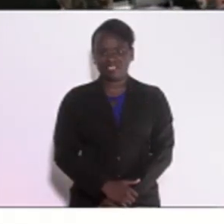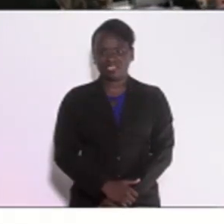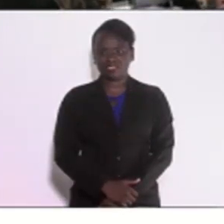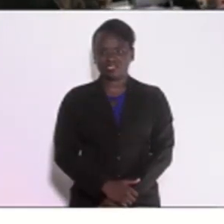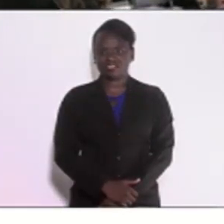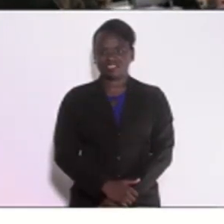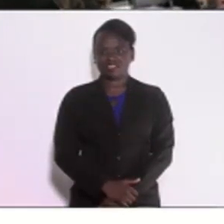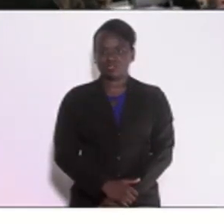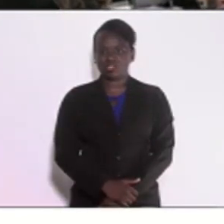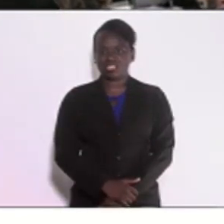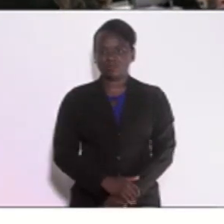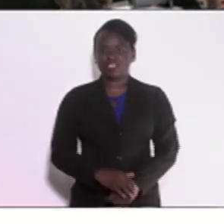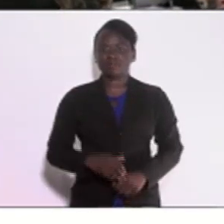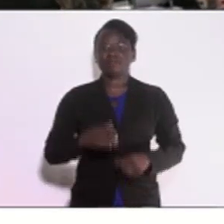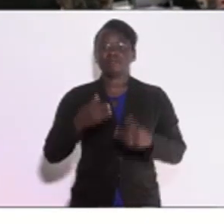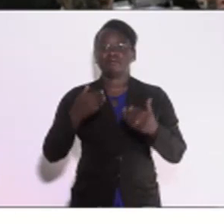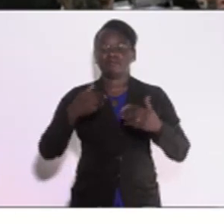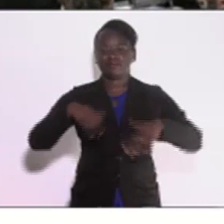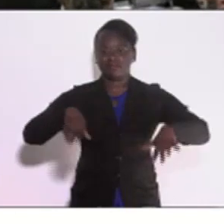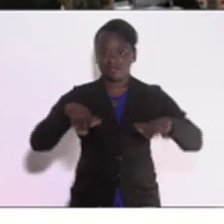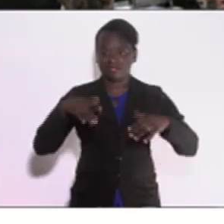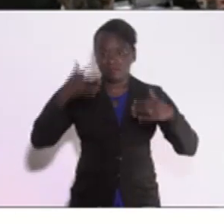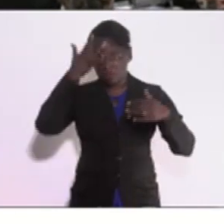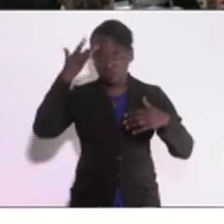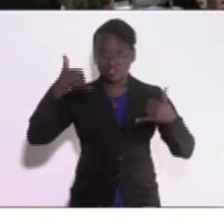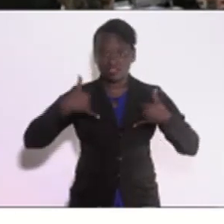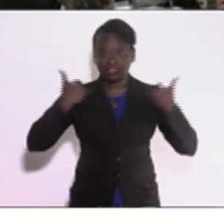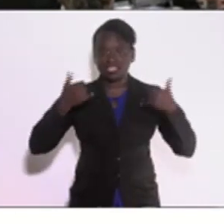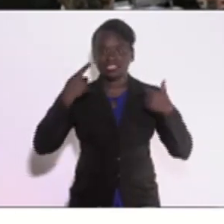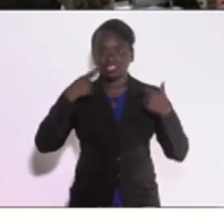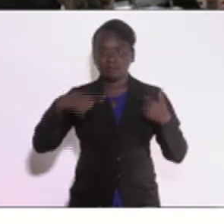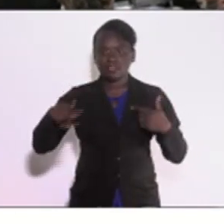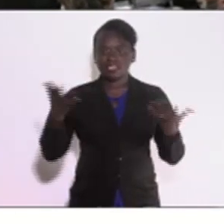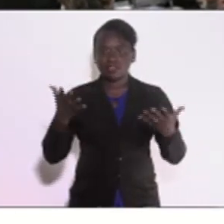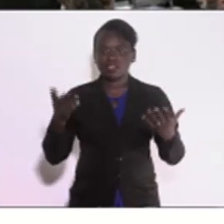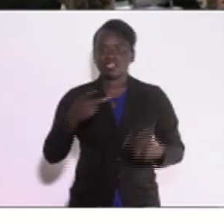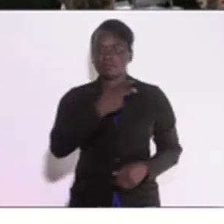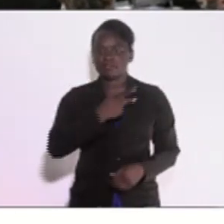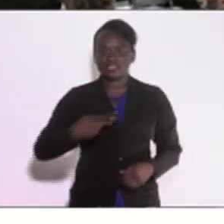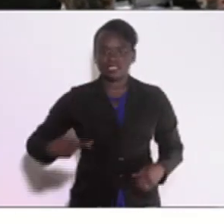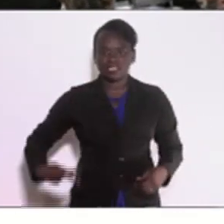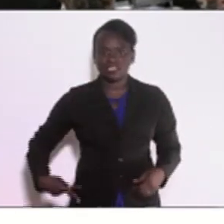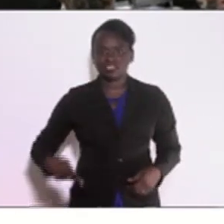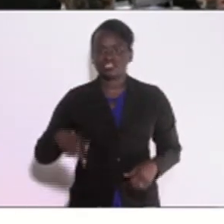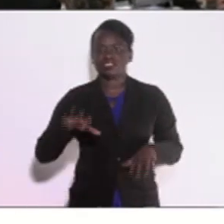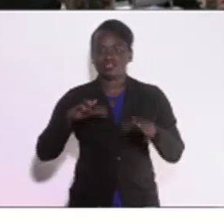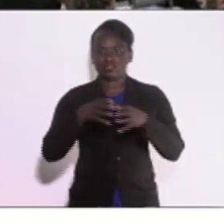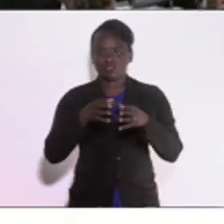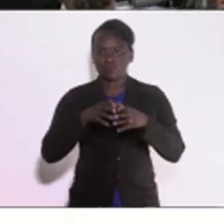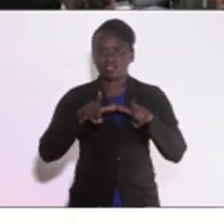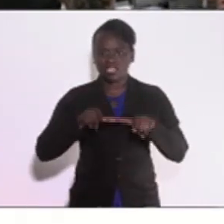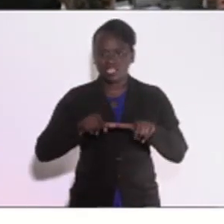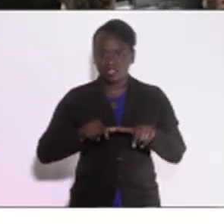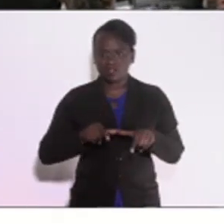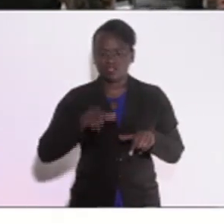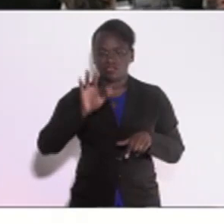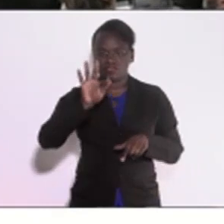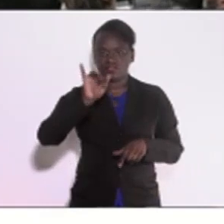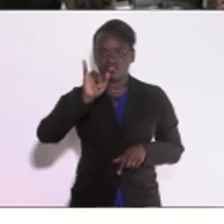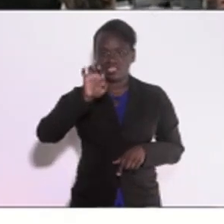O nosso aniversariante da semana, o presidente da Federação Israelita do Rio de Janeiro, da